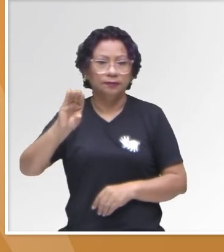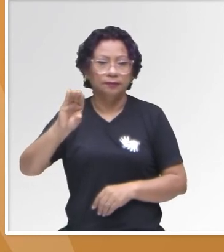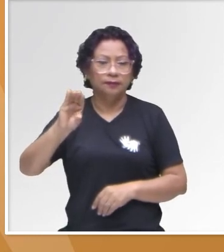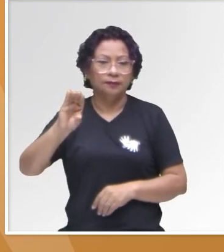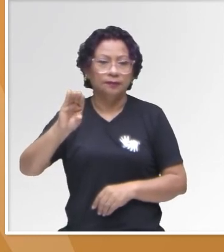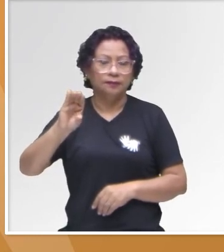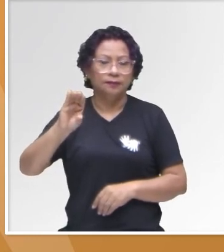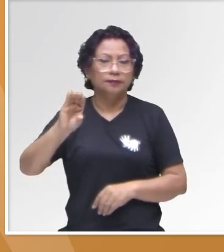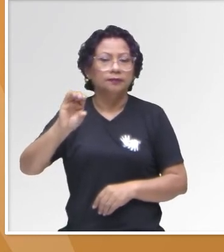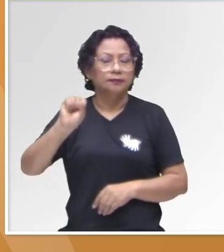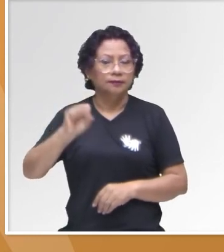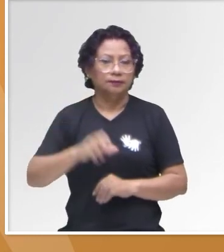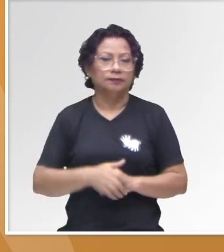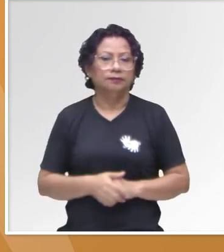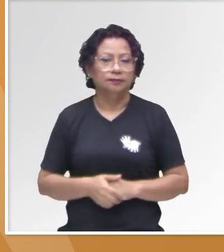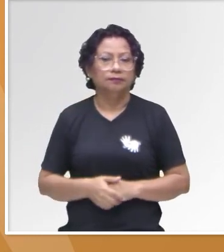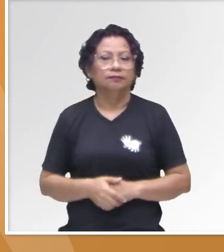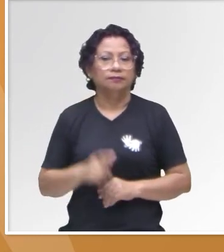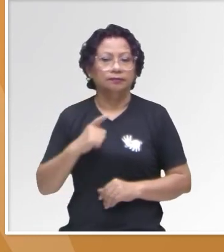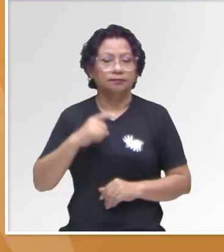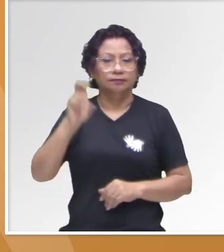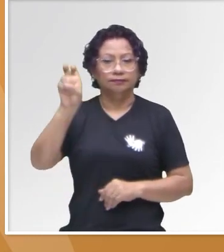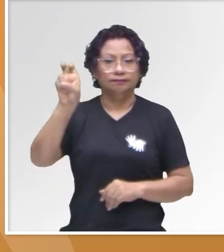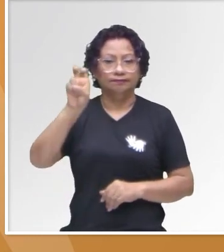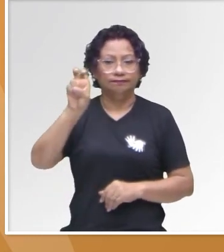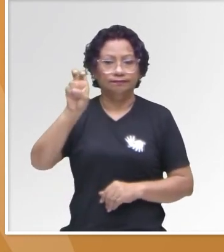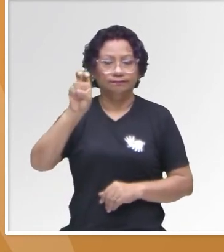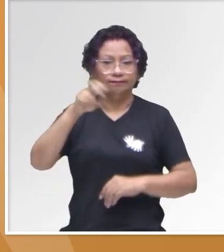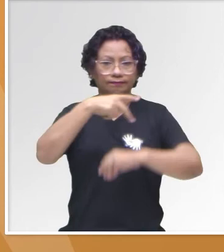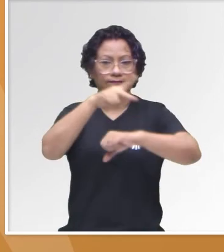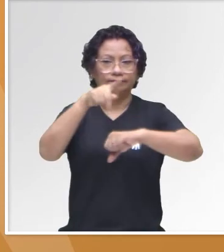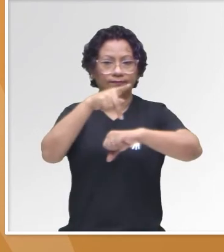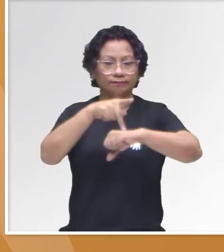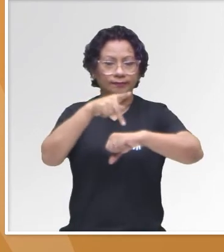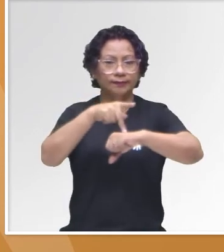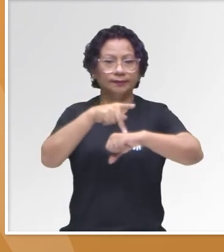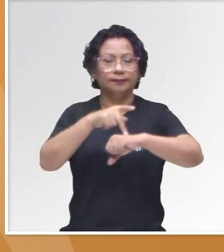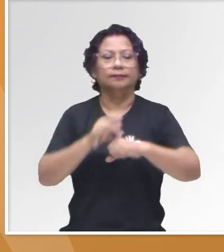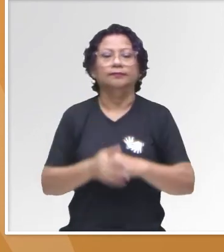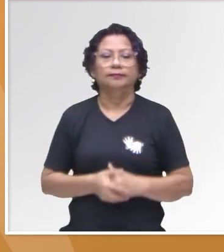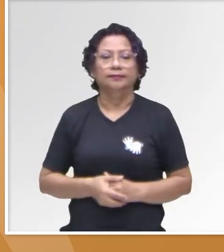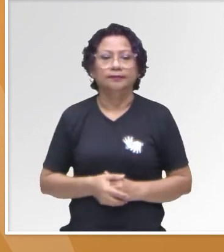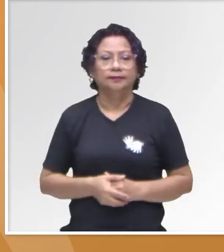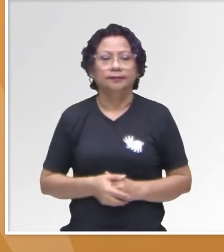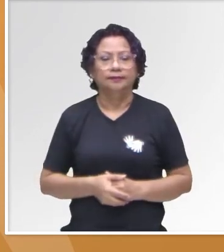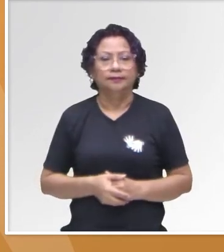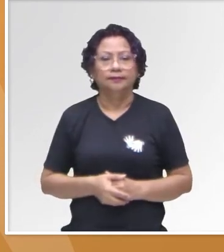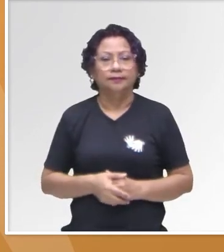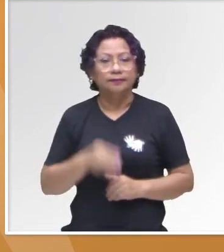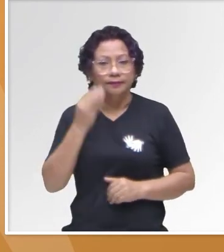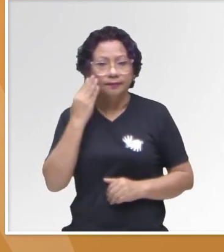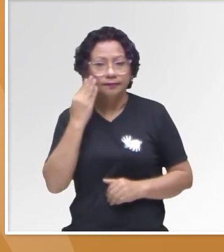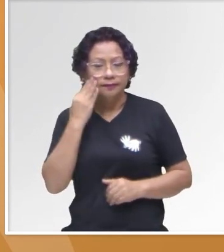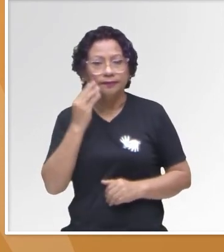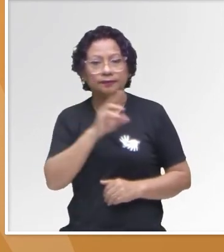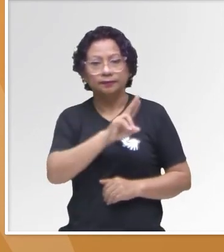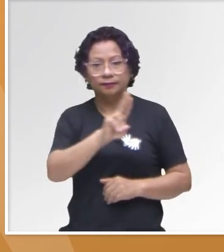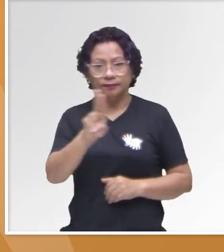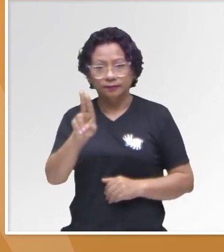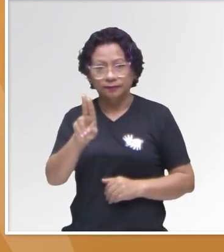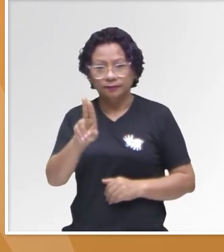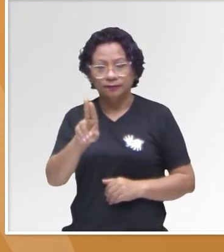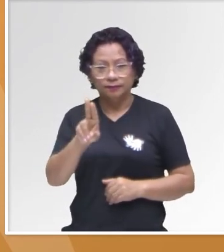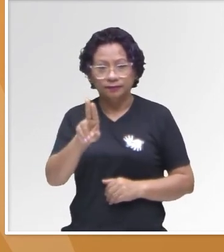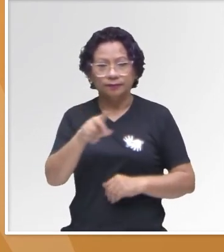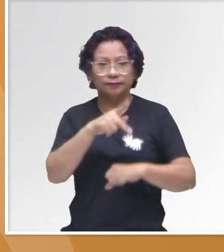por 5 países. Cada um deles aí eu coloquei em destaque, representando uma sigla, né, uma letra dessa sigla,